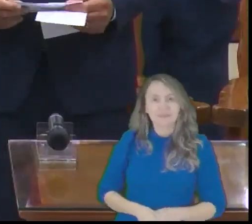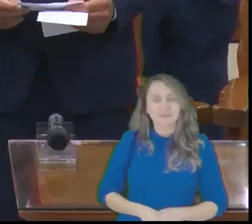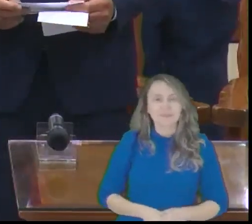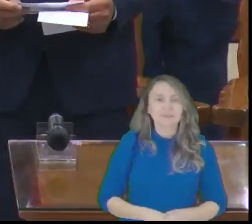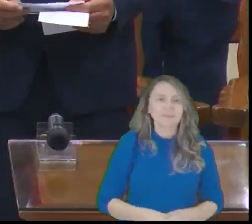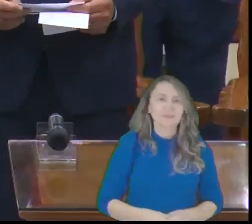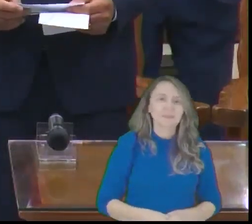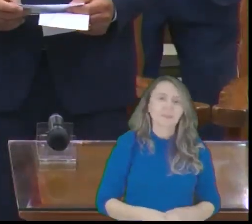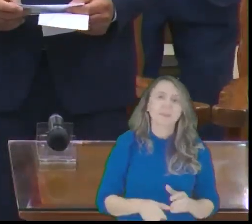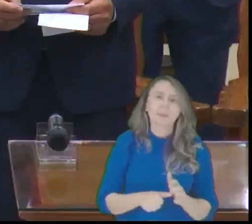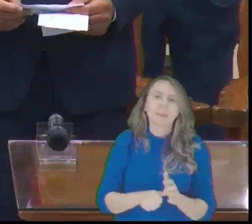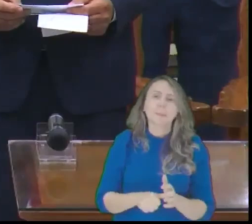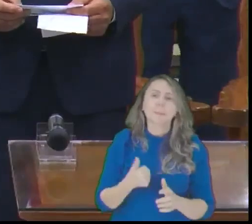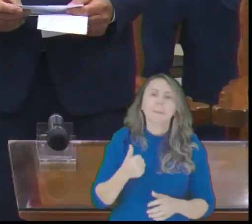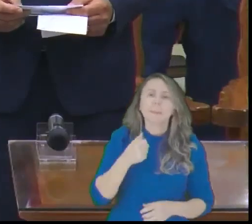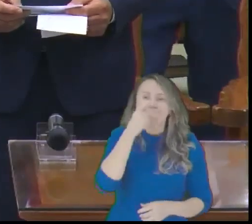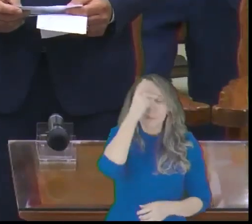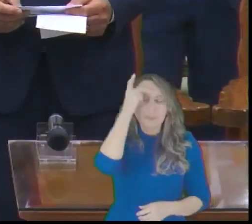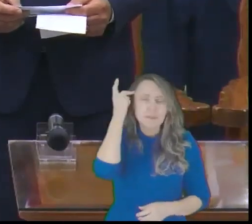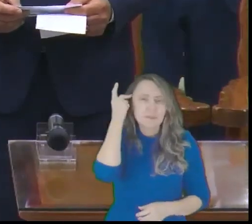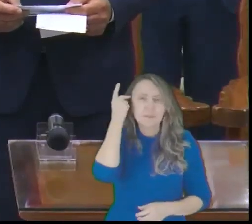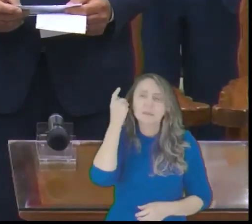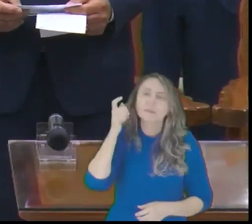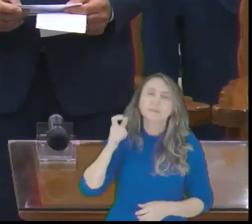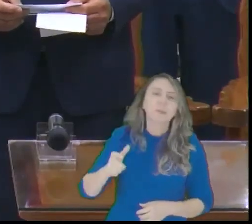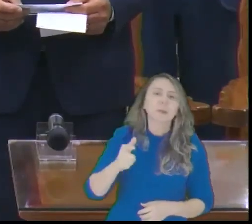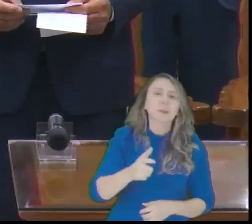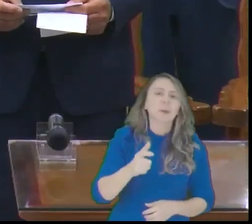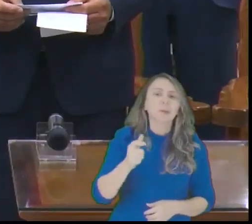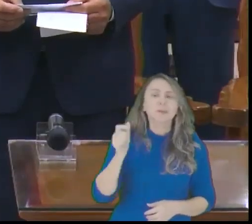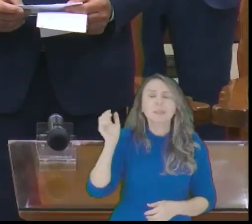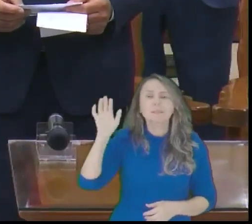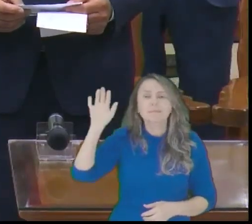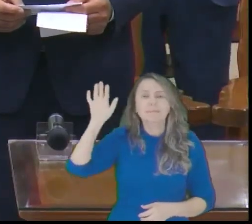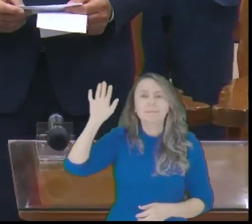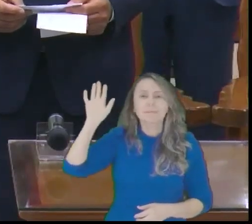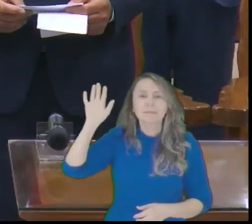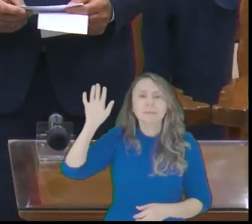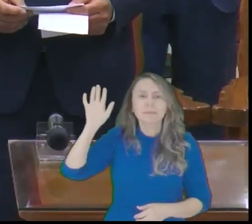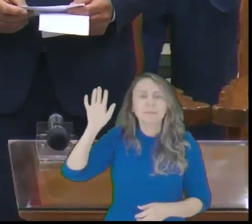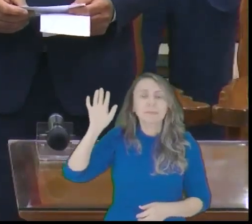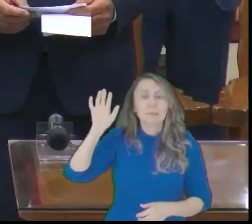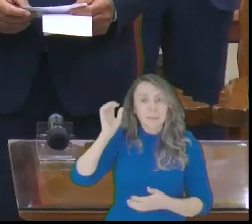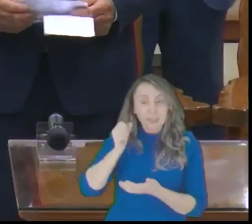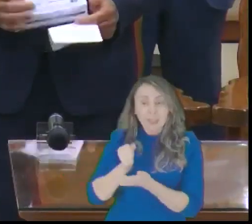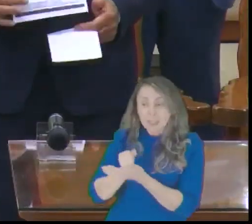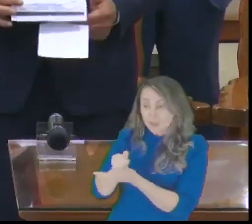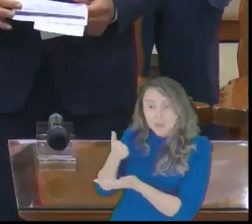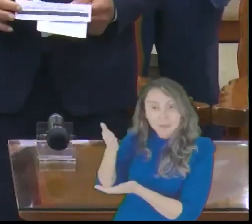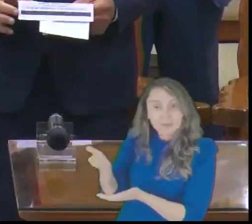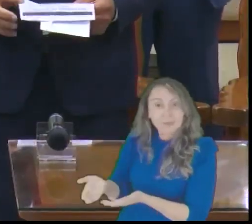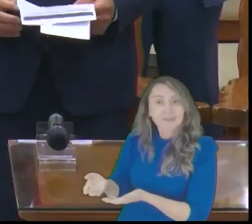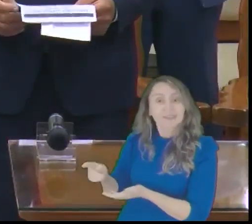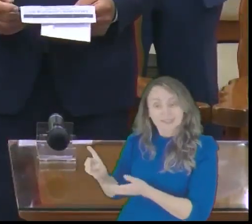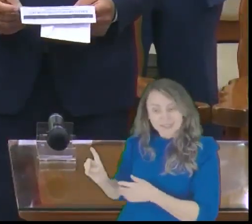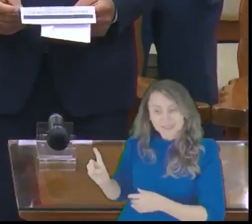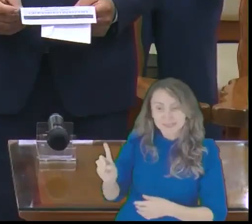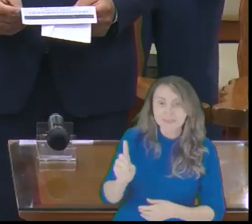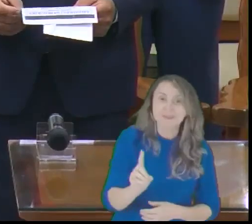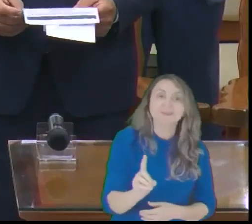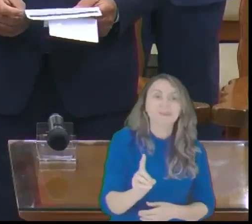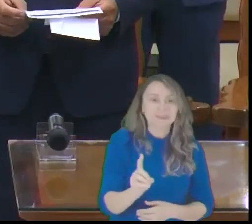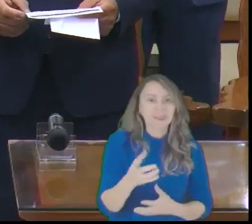A primeira pessoa, onde está? Veja aí, querido, se tem alguém. Ajude esta pessoa a vir à